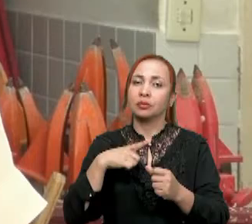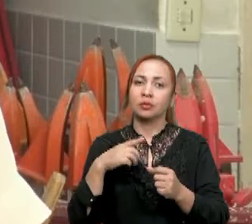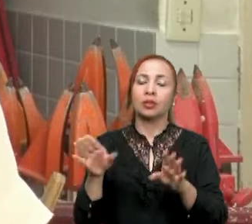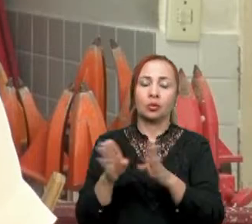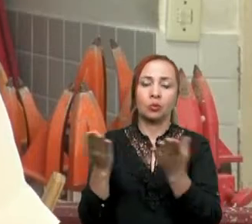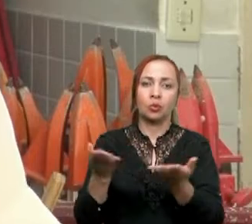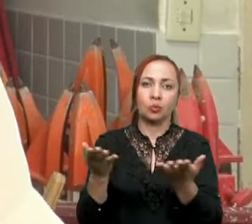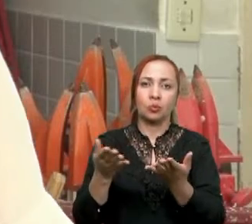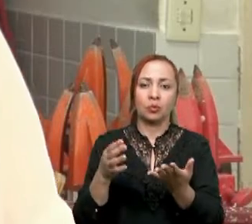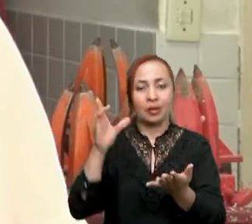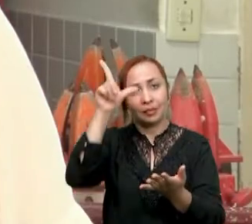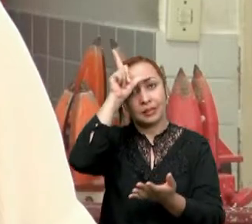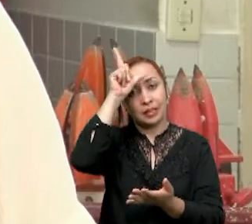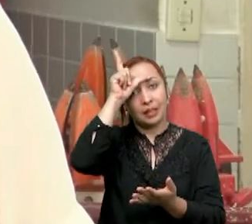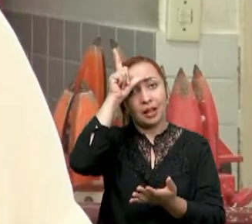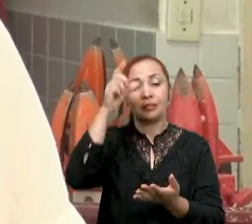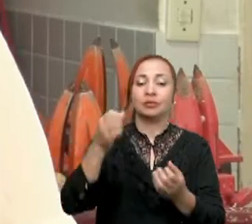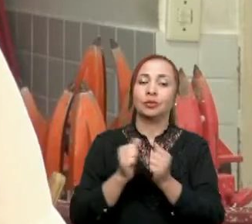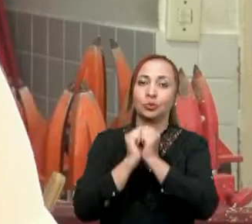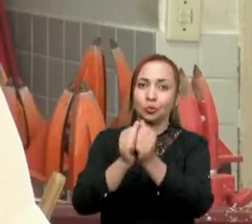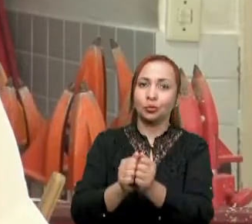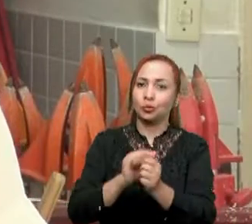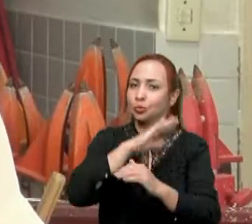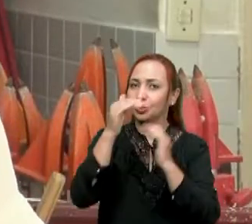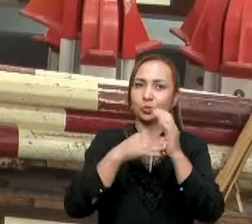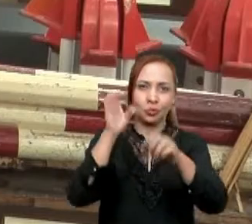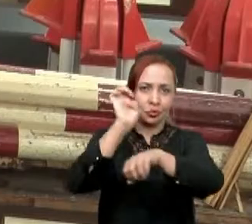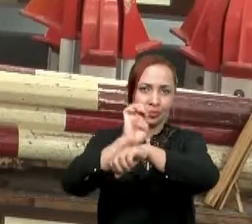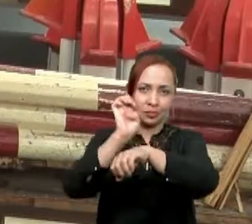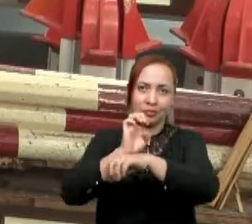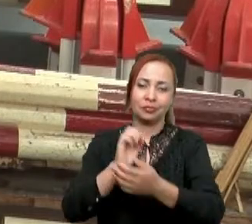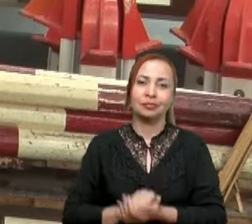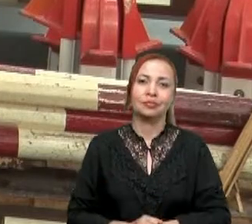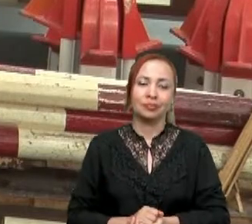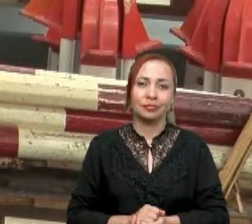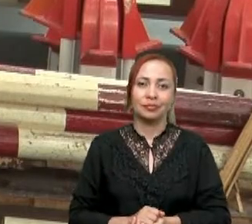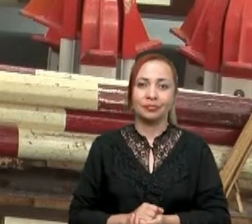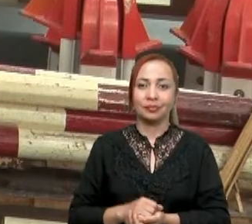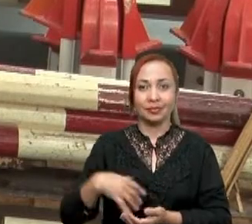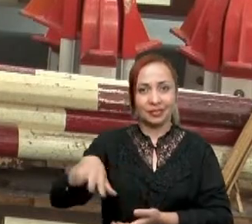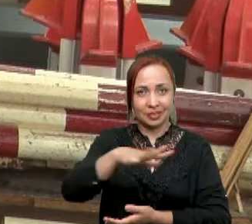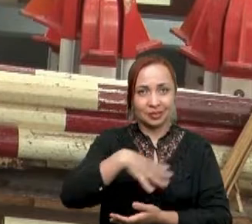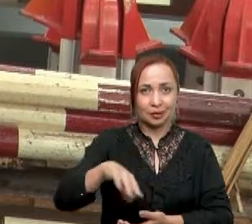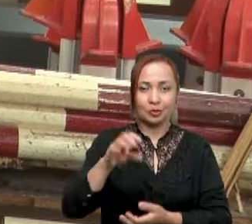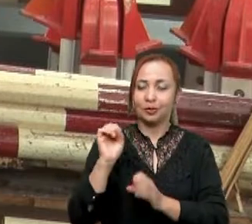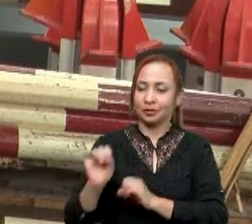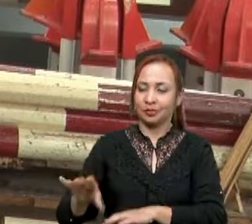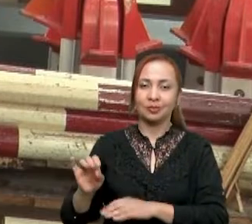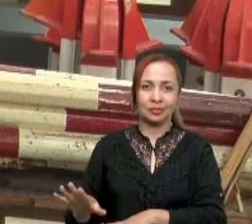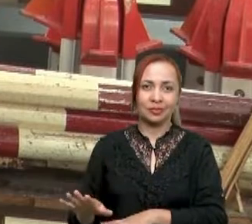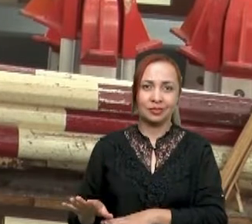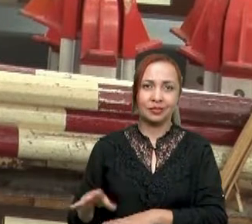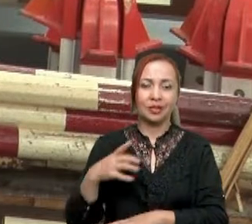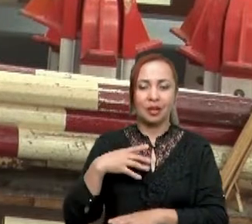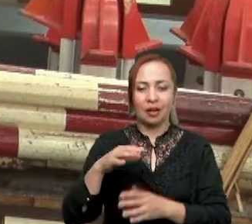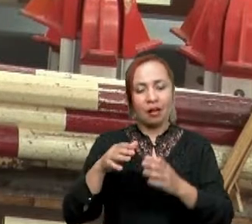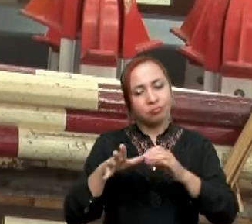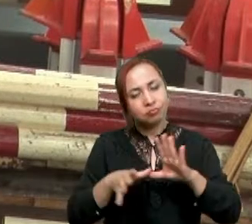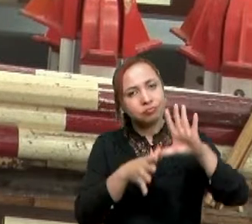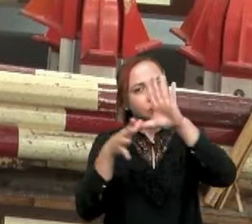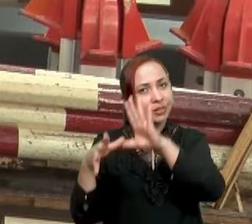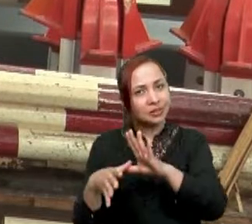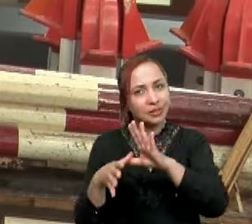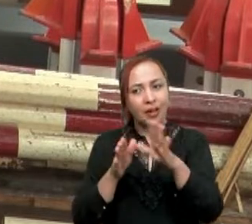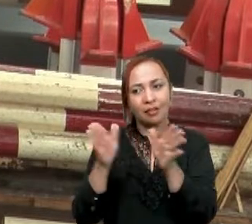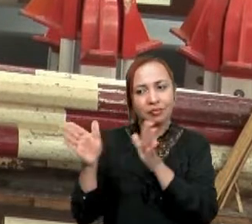colocou em contato diretamente com lideranças quilombolas e todo estado eu sou responsável pela área de educação e aí eu matei